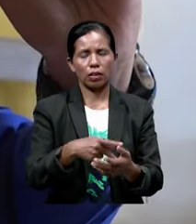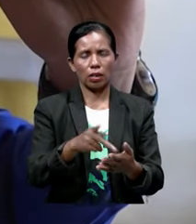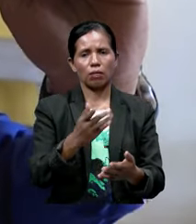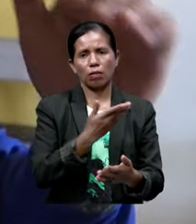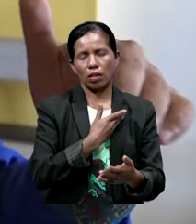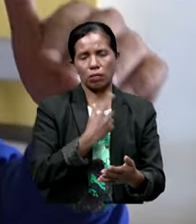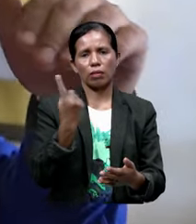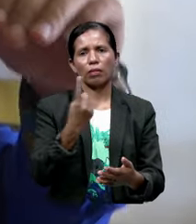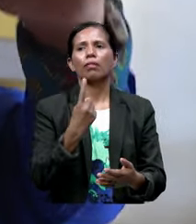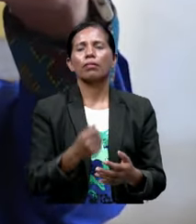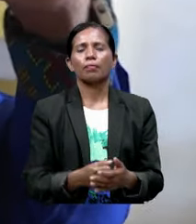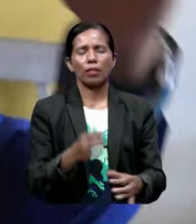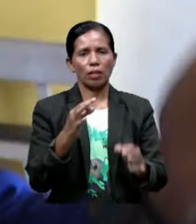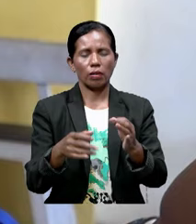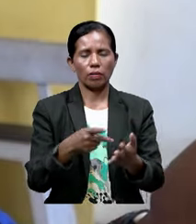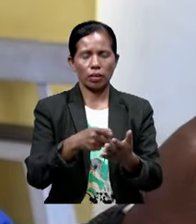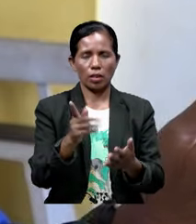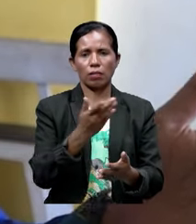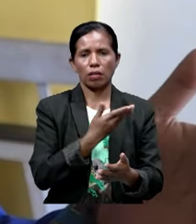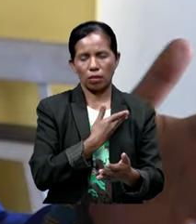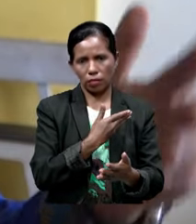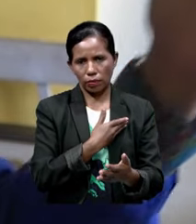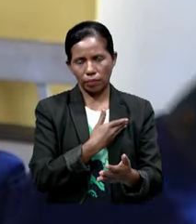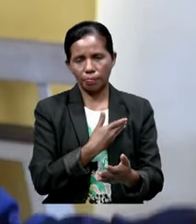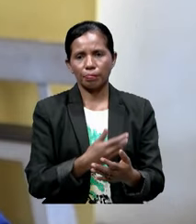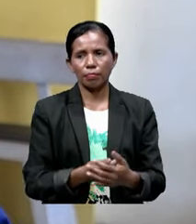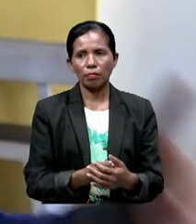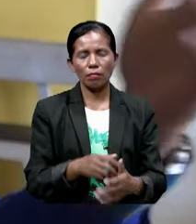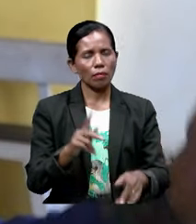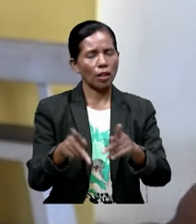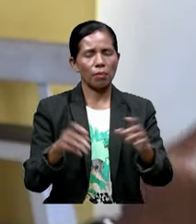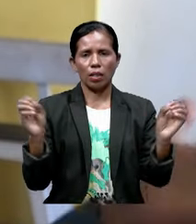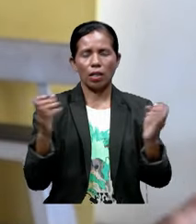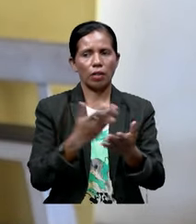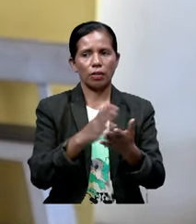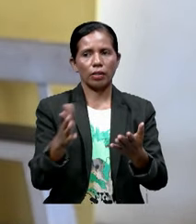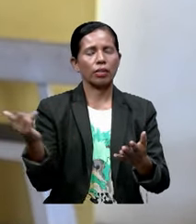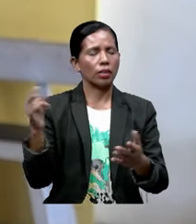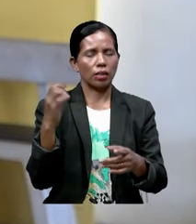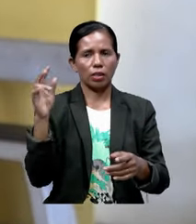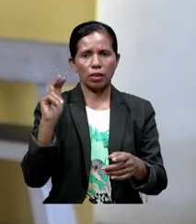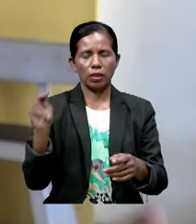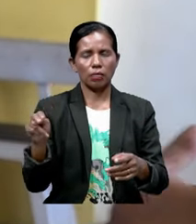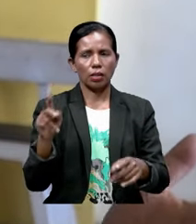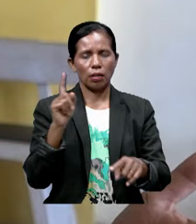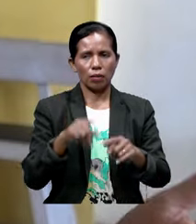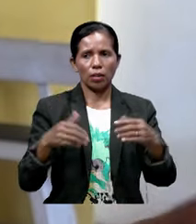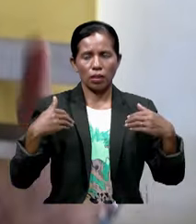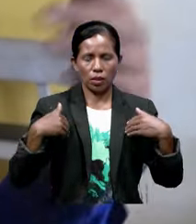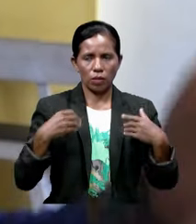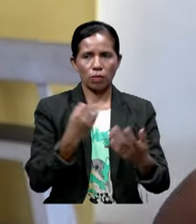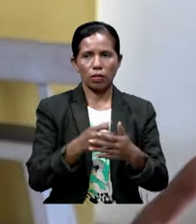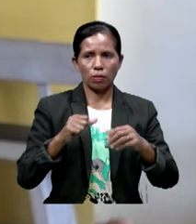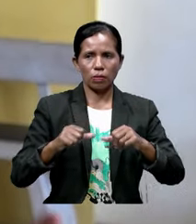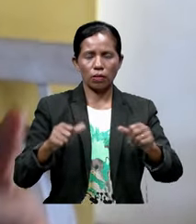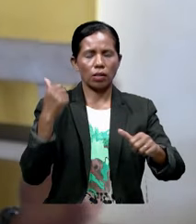as. Se custo sasang sai as, emala hola, se emala hola nia mos la bela ia ane san lucru para to continua